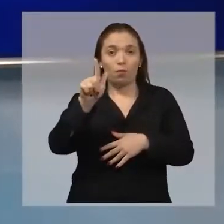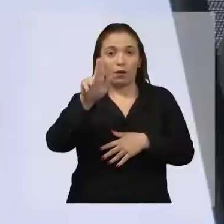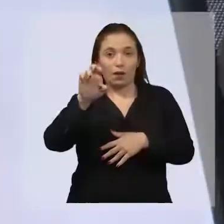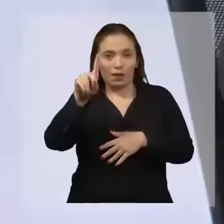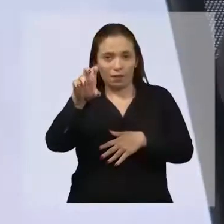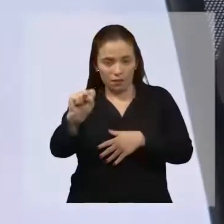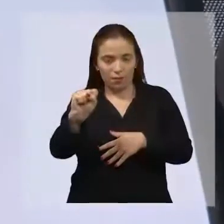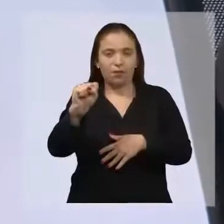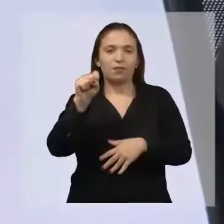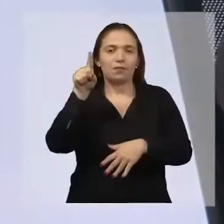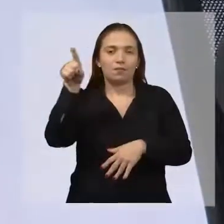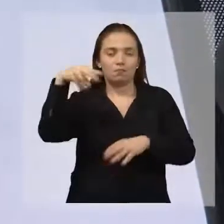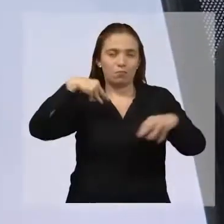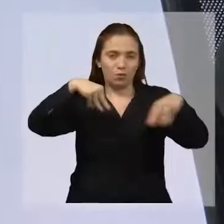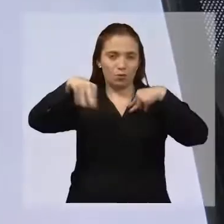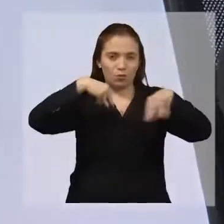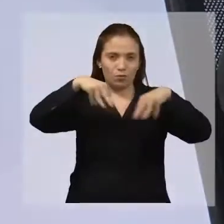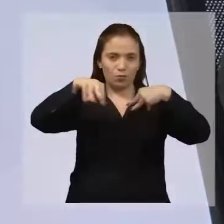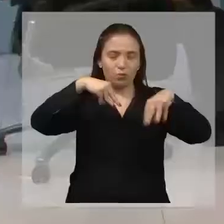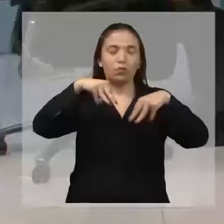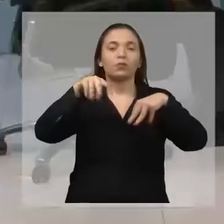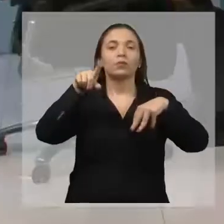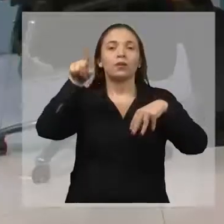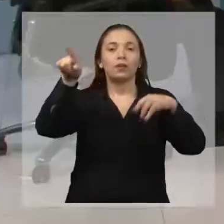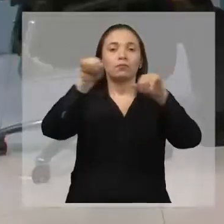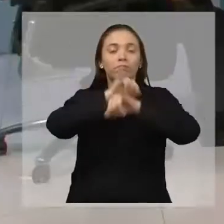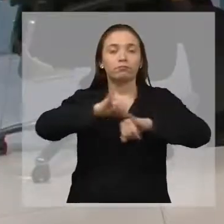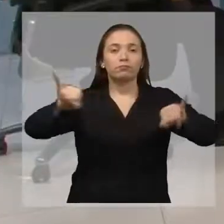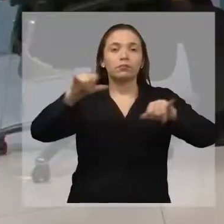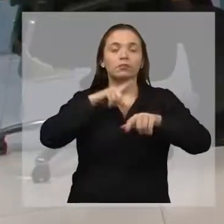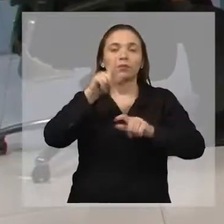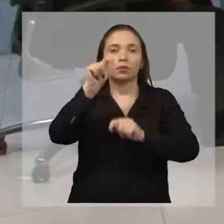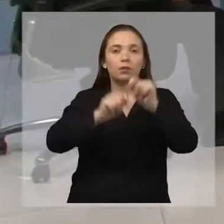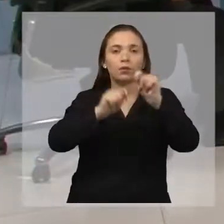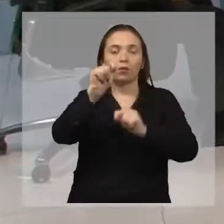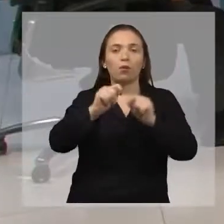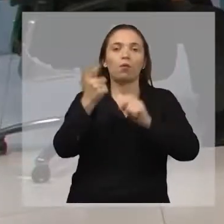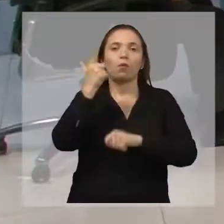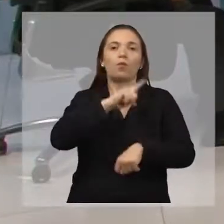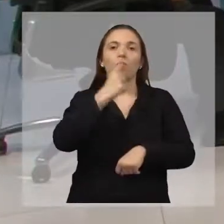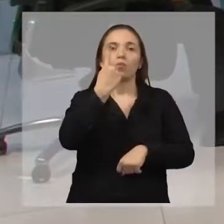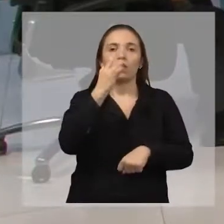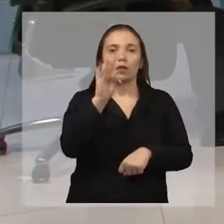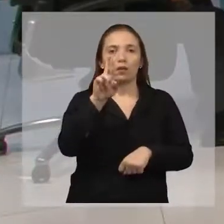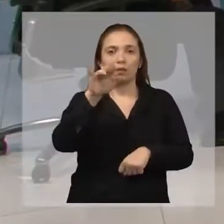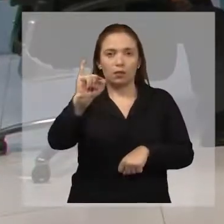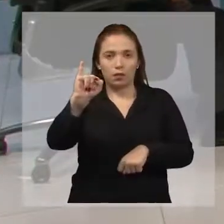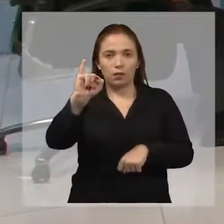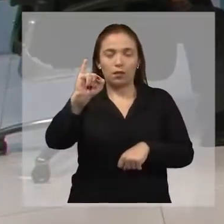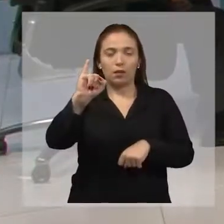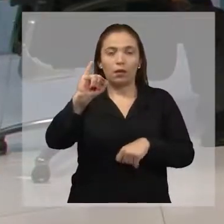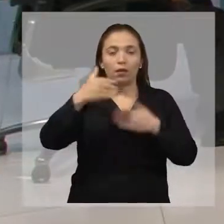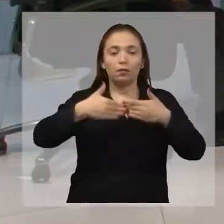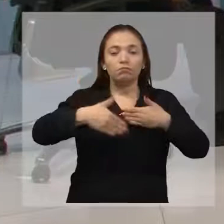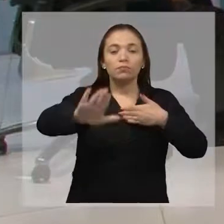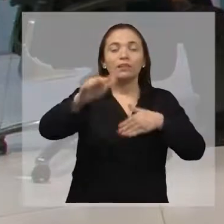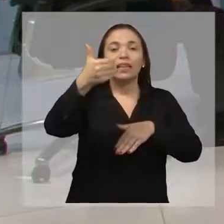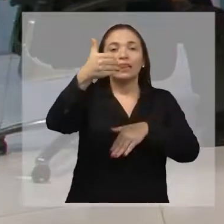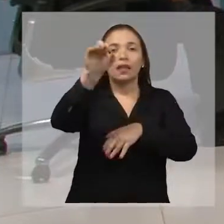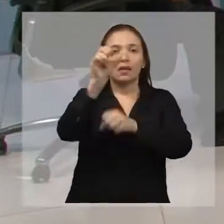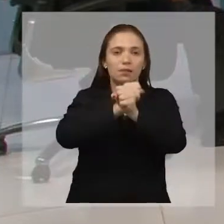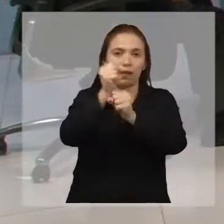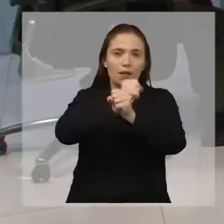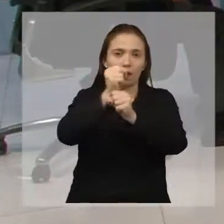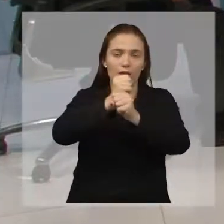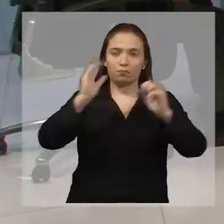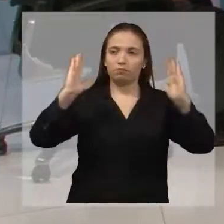prevê uma economia em torno de R$ 1 trilhão nos próximos 10 anos, né? O que, segundo